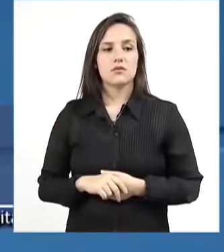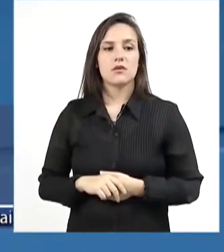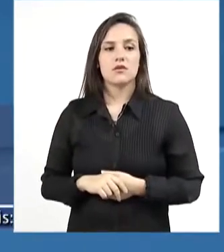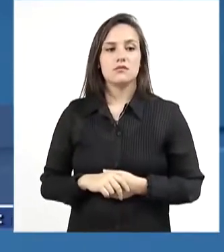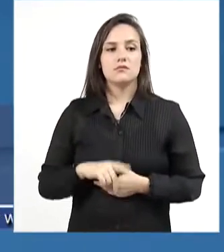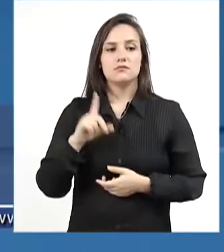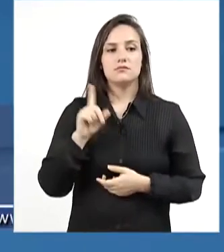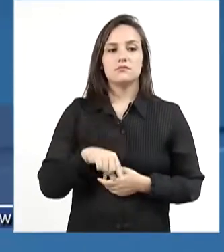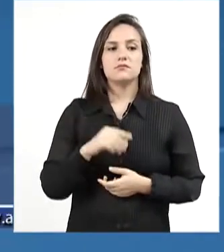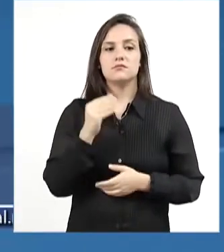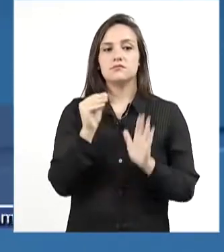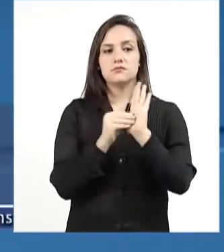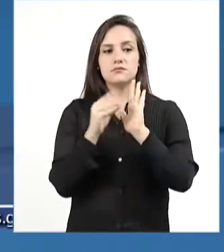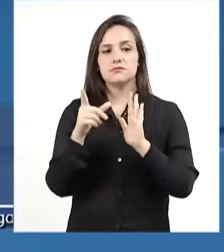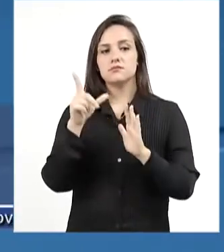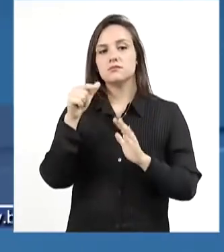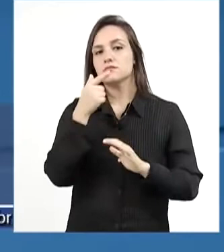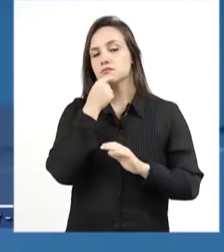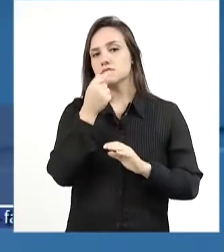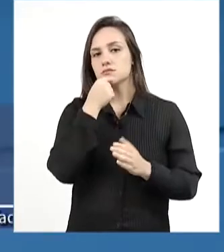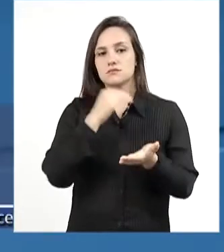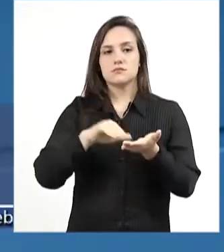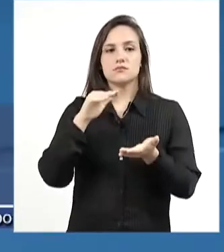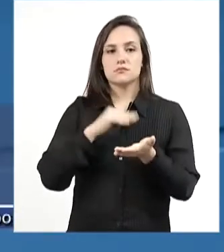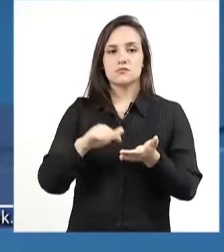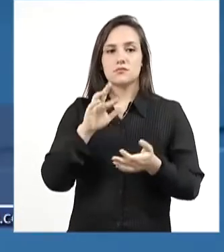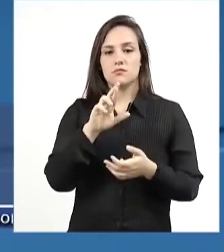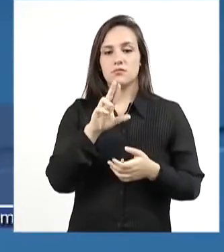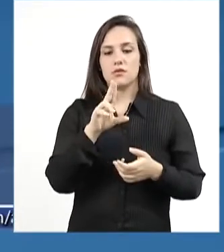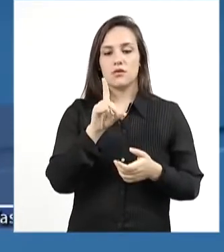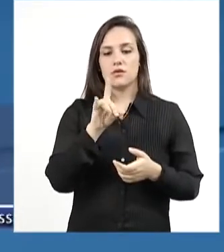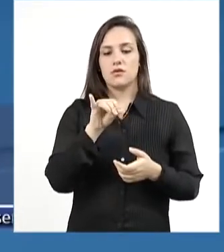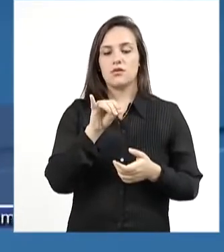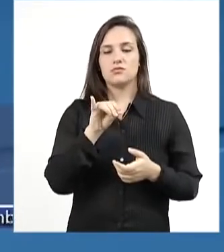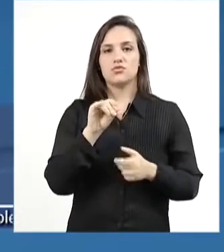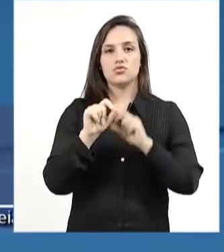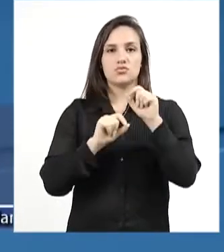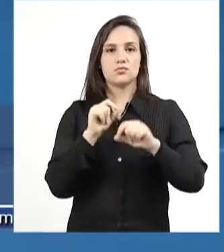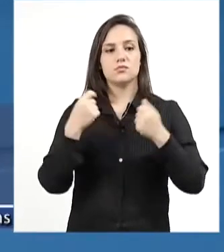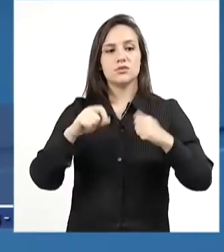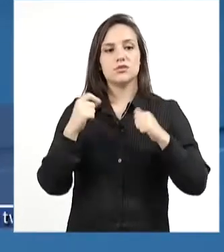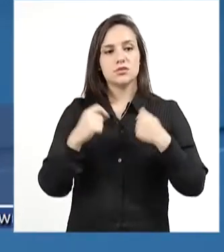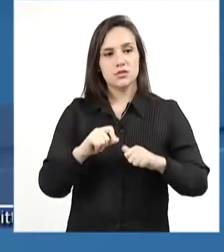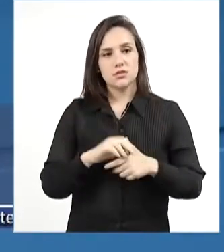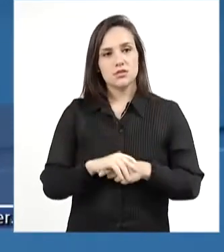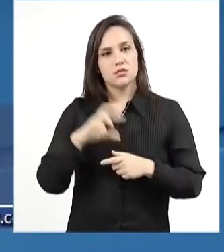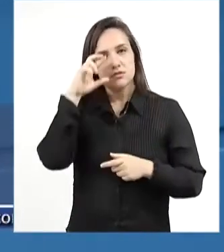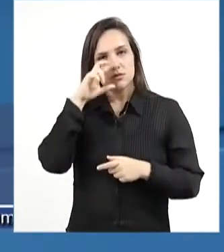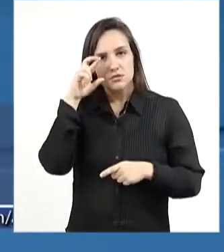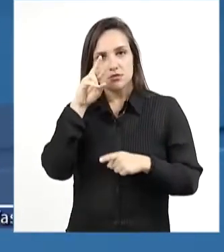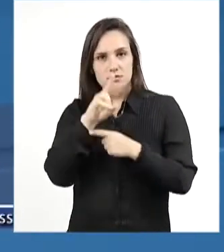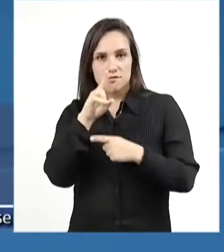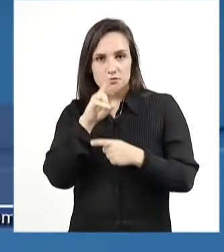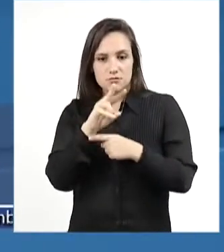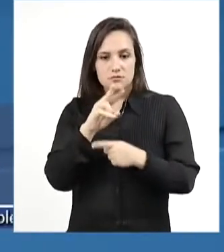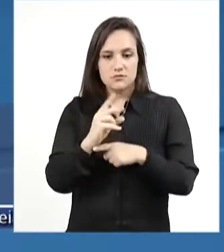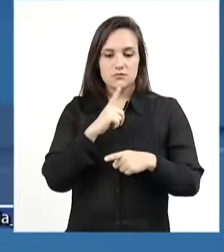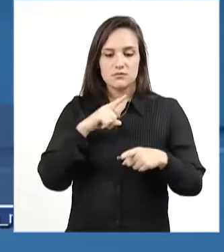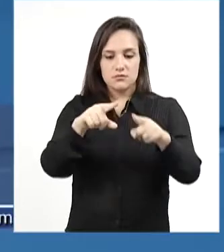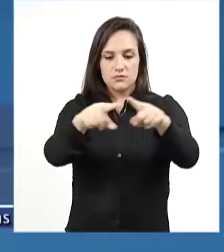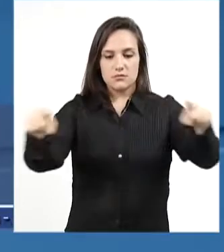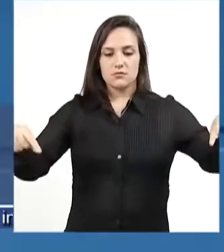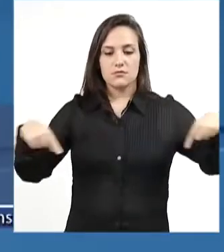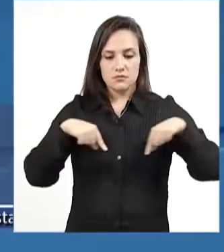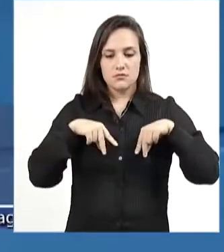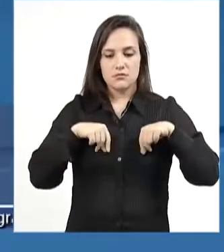indicação também ao senhor secretário Ruth Fiorese. Estou solicitando a fiscalização e providência com relação ao terreno baldio na